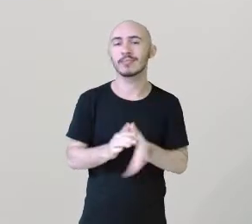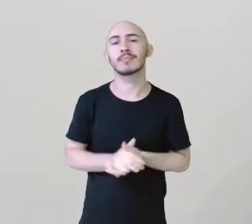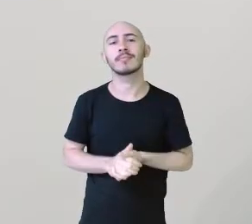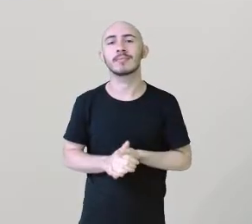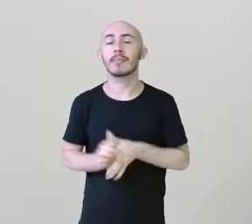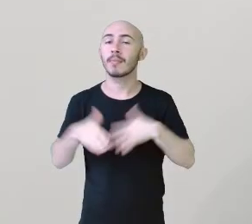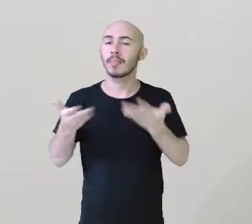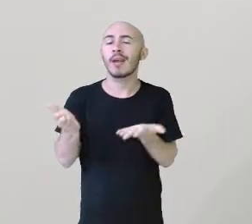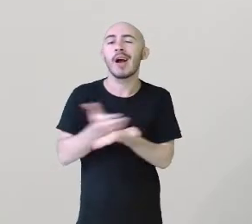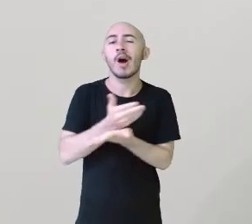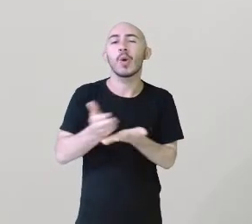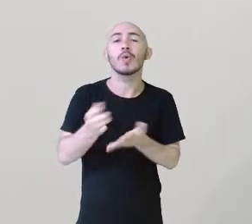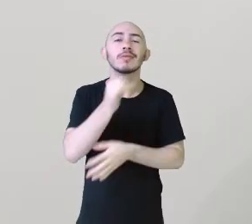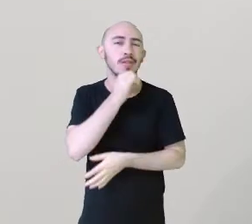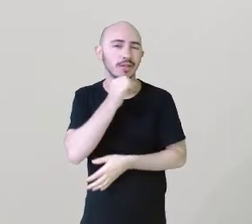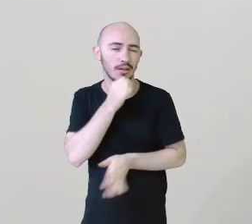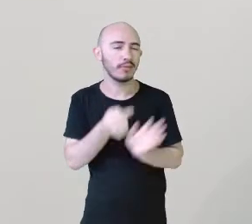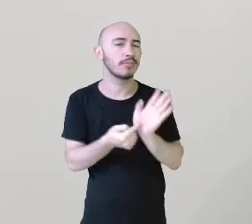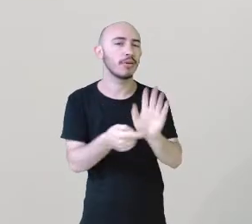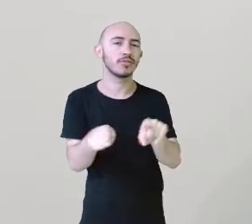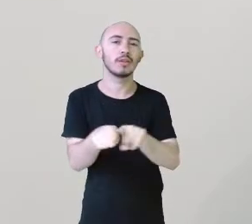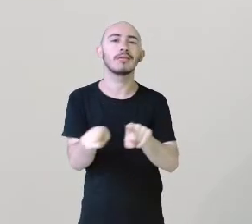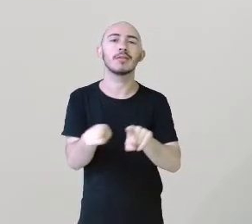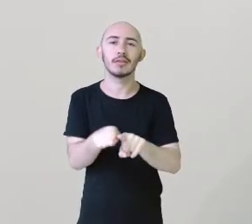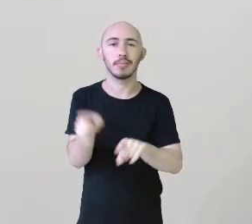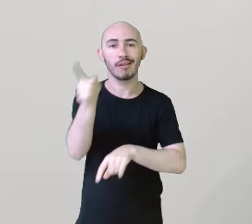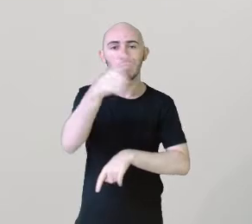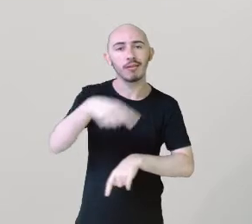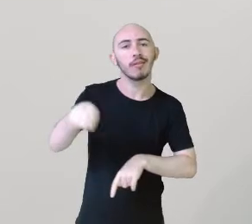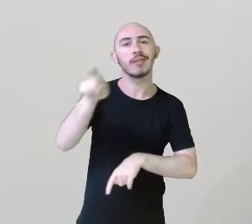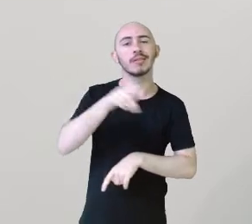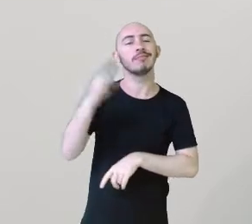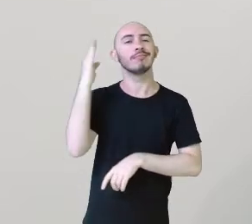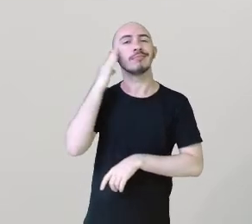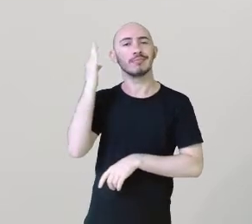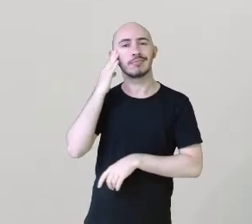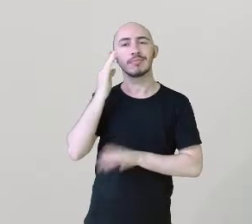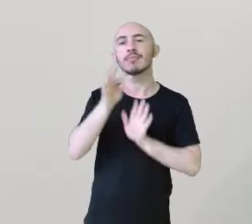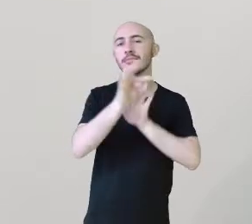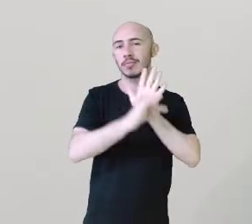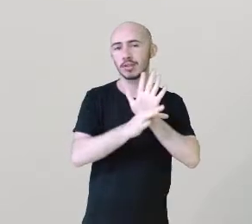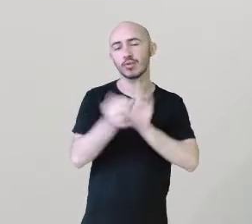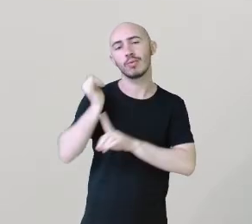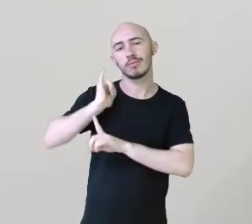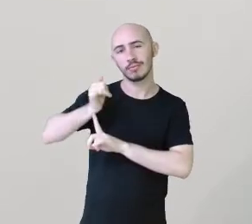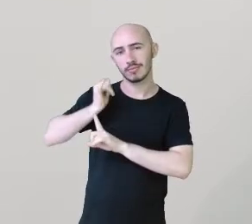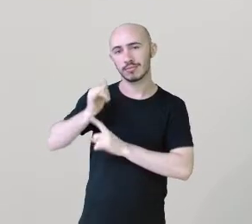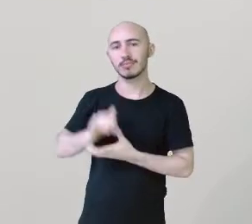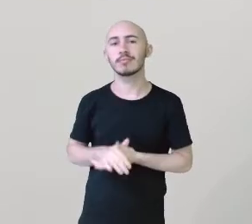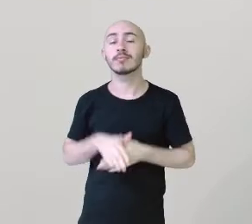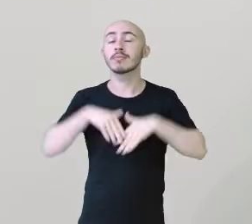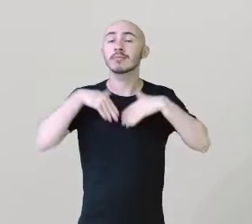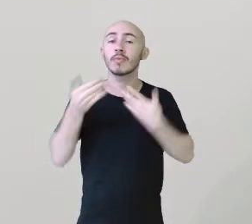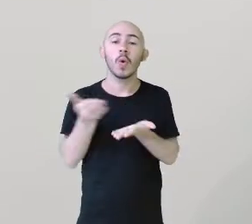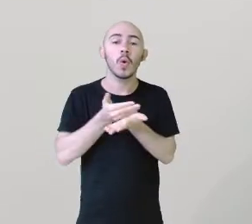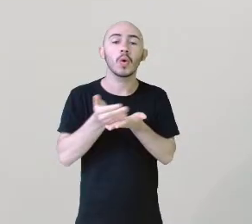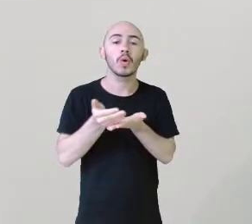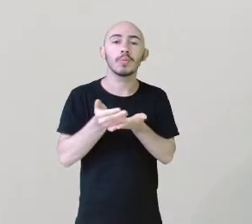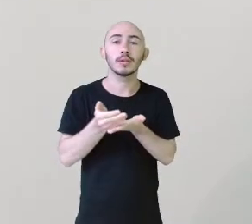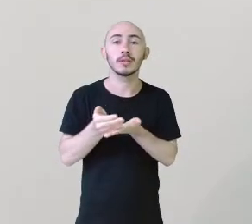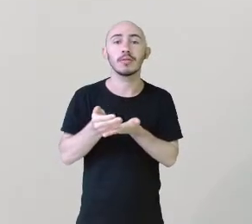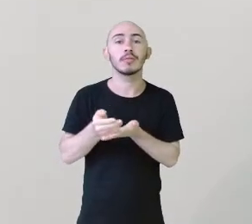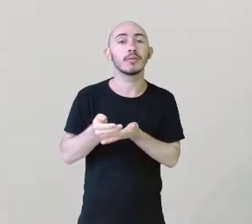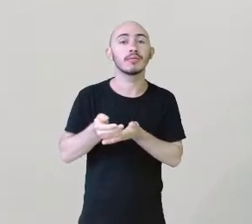vai ver alguns exemplos, eu vou trazer alguns exemplos para vocês neste texto, ok? Mas para iniciar, eu queria chamar